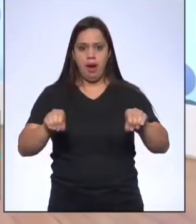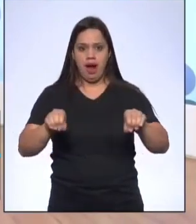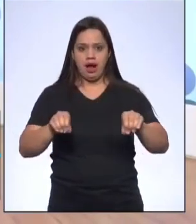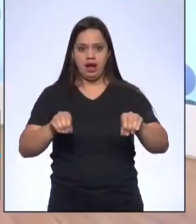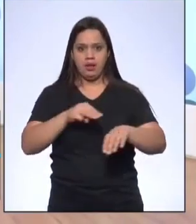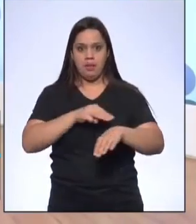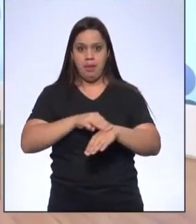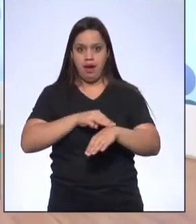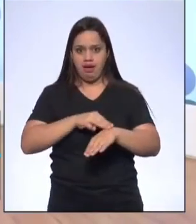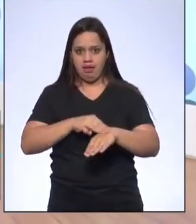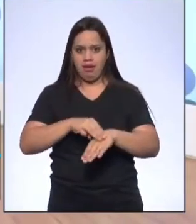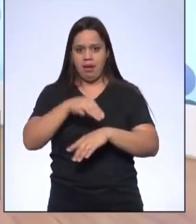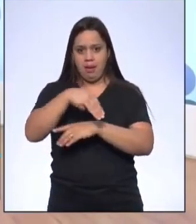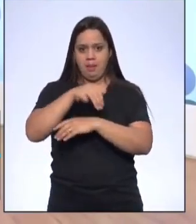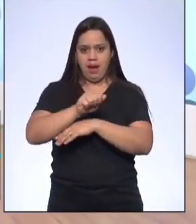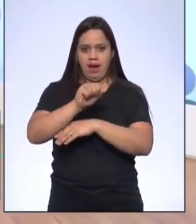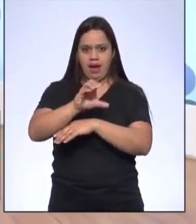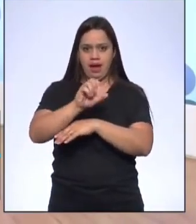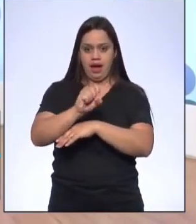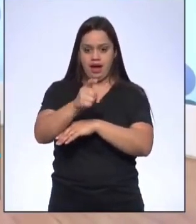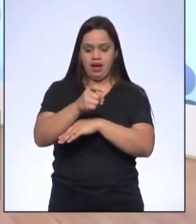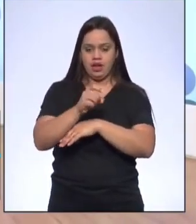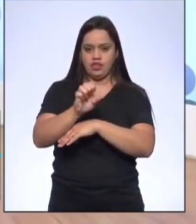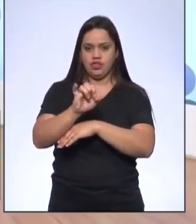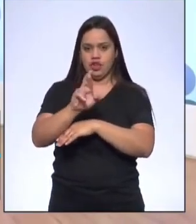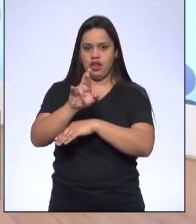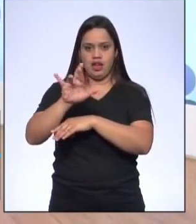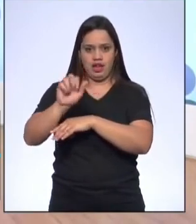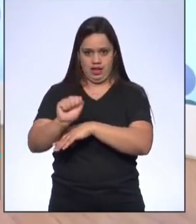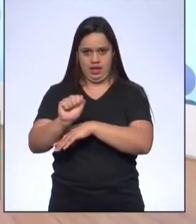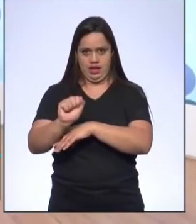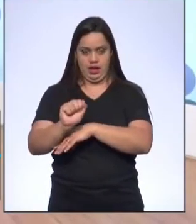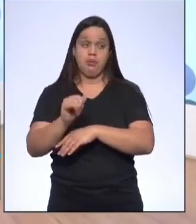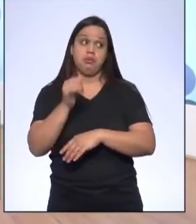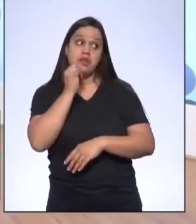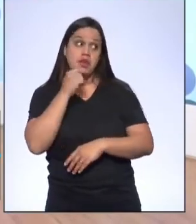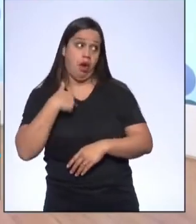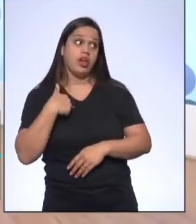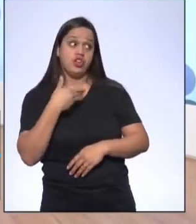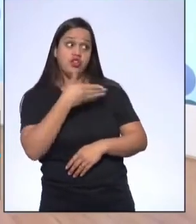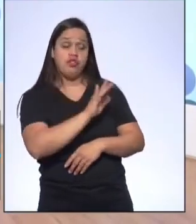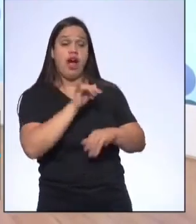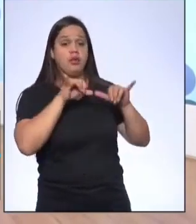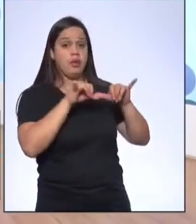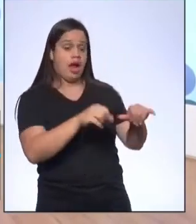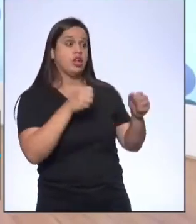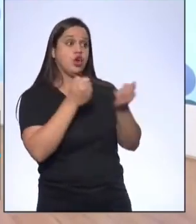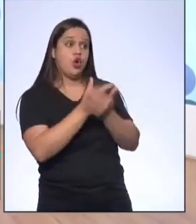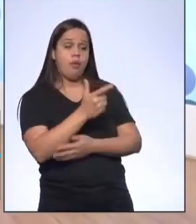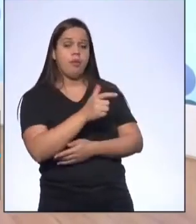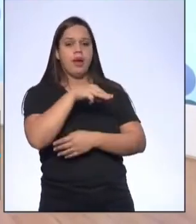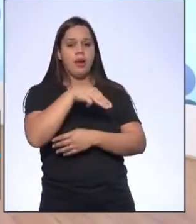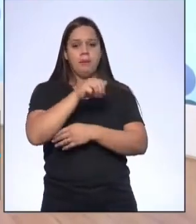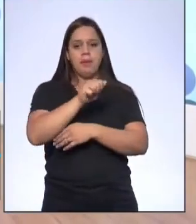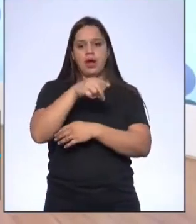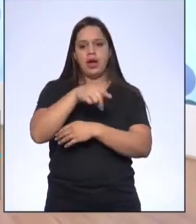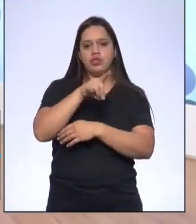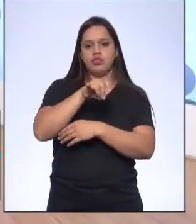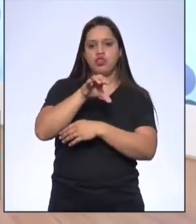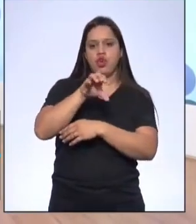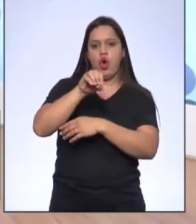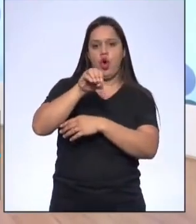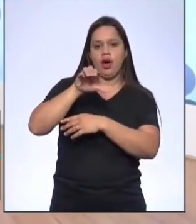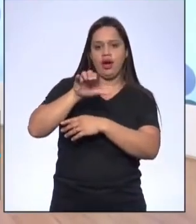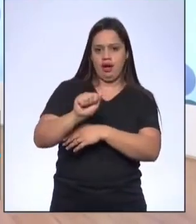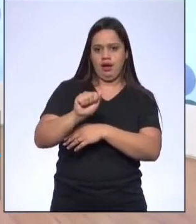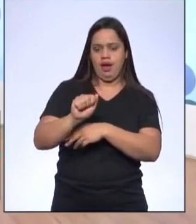Mônica? Aqui a gente vai ao mercado e encontra lá mandioca. Mandioca. Agora, se fala lá, menina, pega lá a macaxeira. Eu falava, vó, o